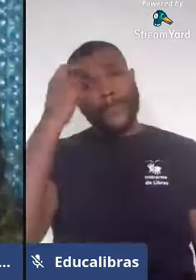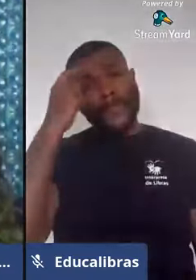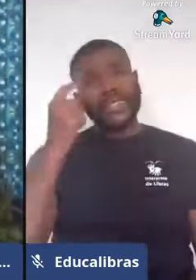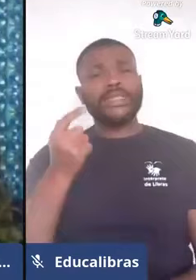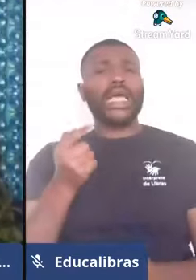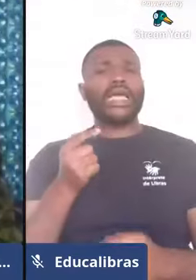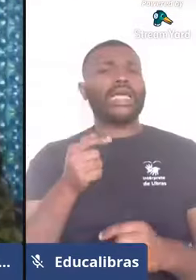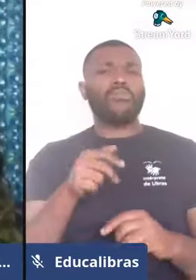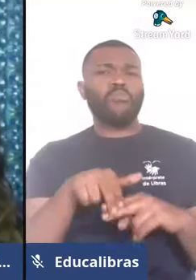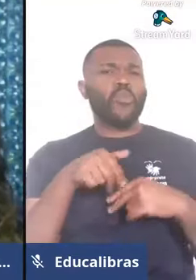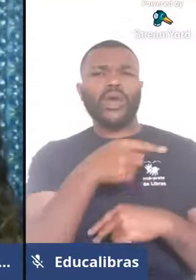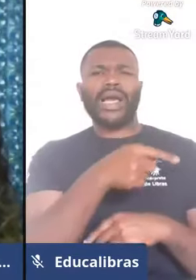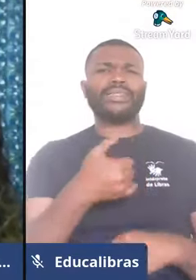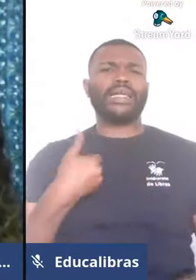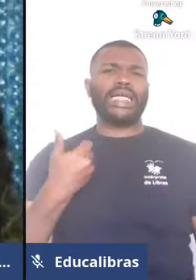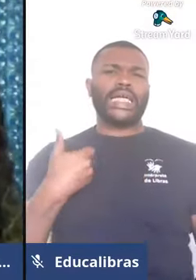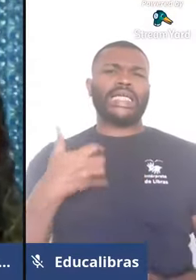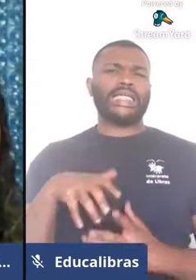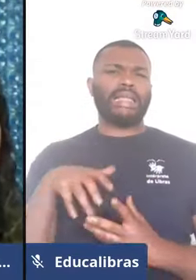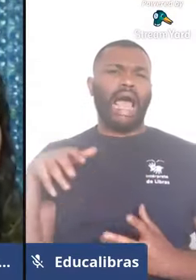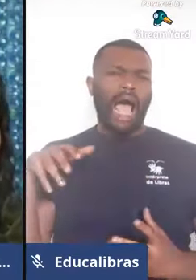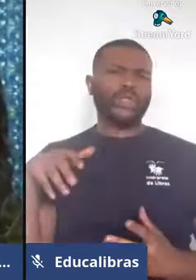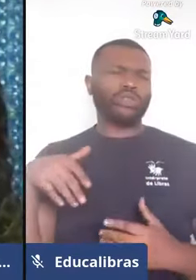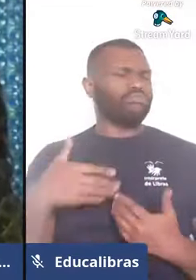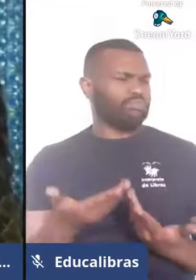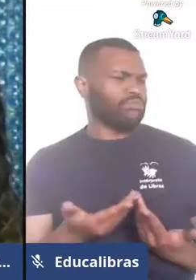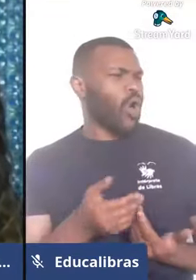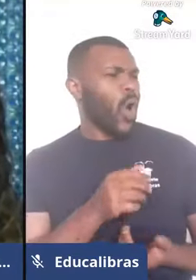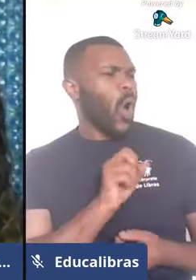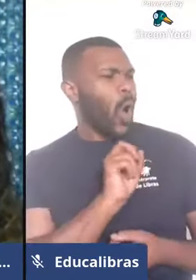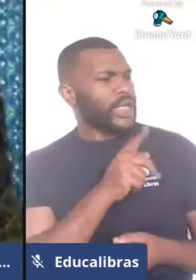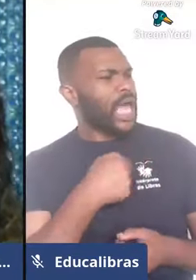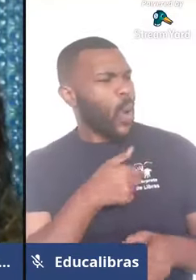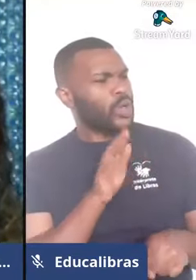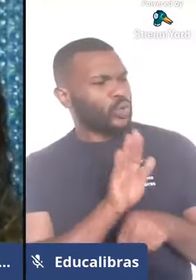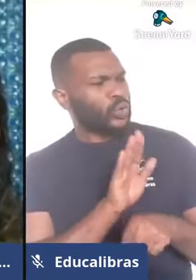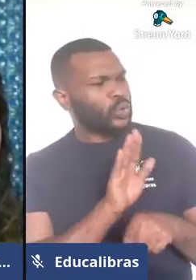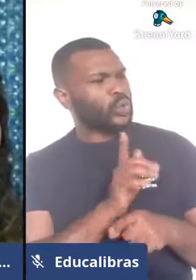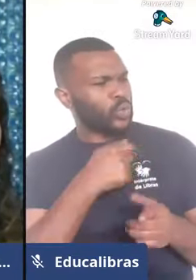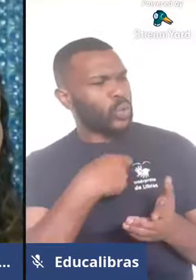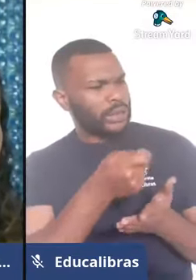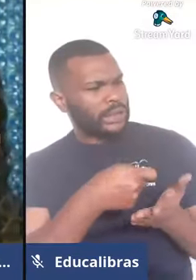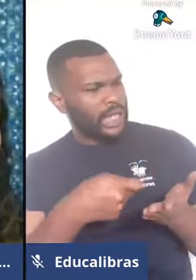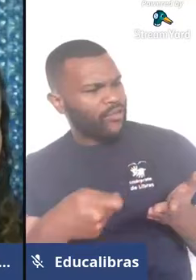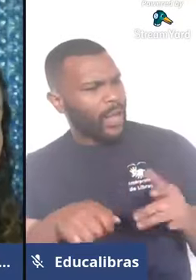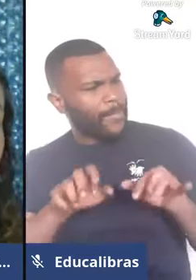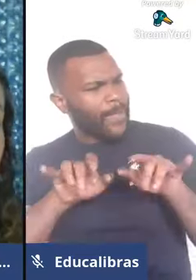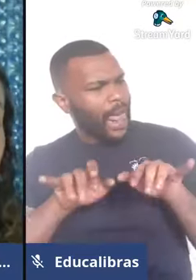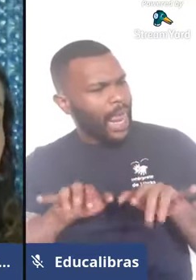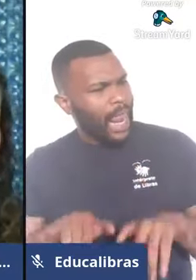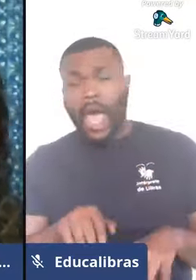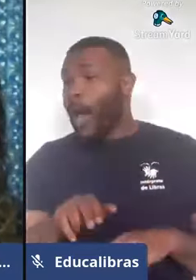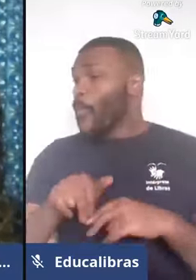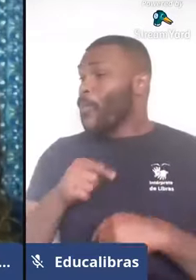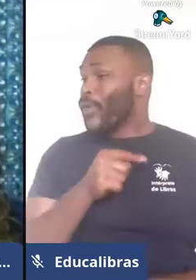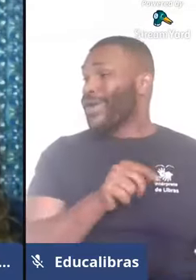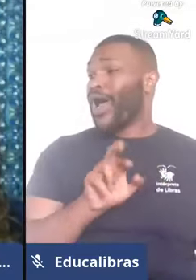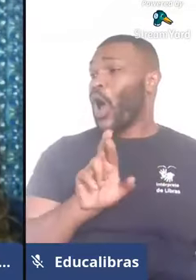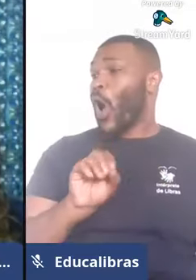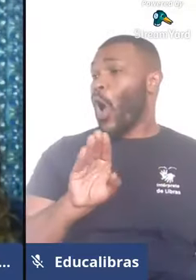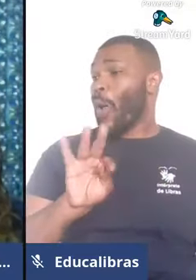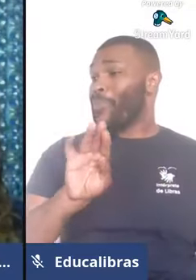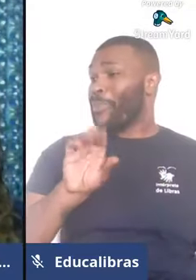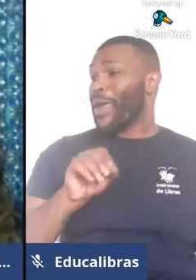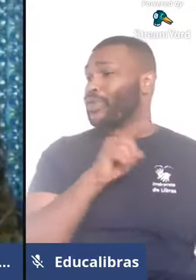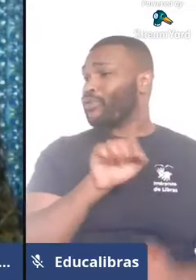meio por causa da idade. E eu falei, não, Roberto, eu te ajudo a escrever e tal, porque o Roberto escreve bem, né? Então não achava que era esse